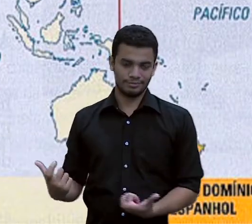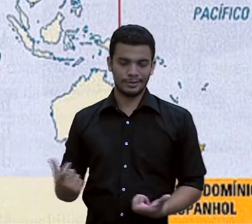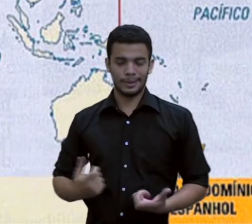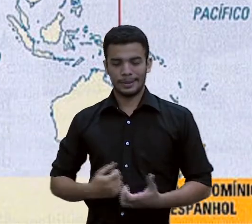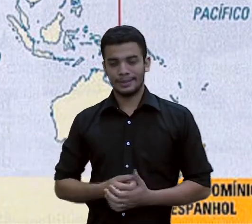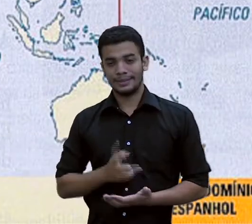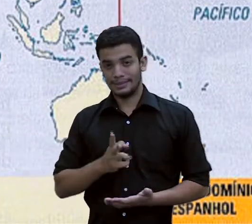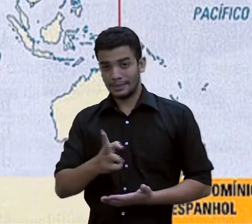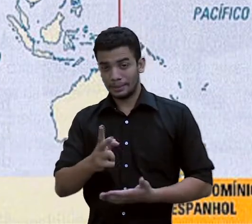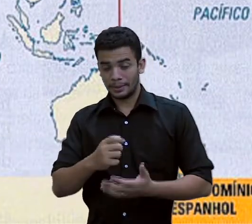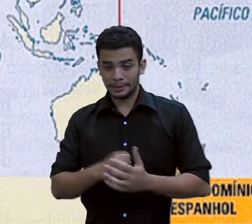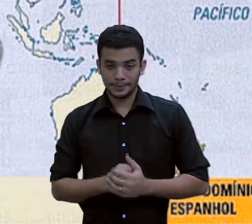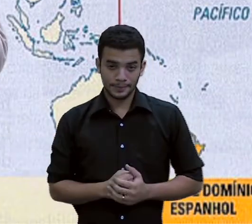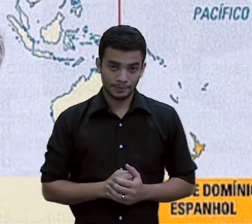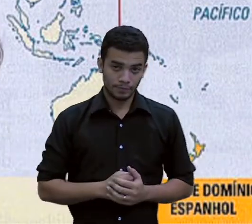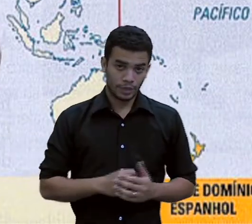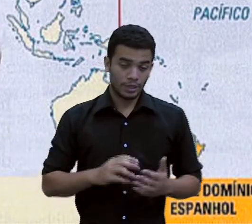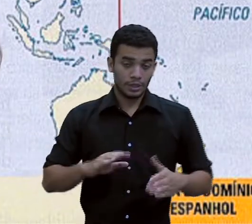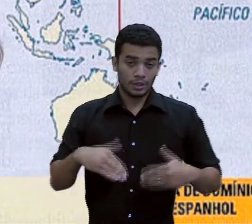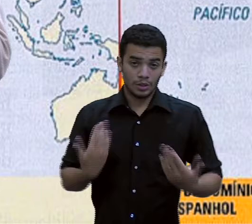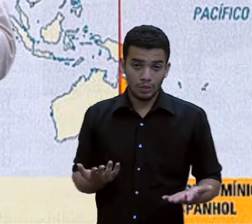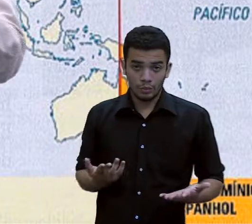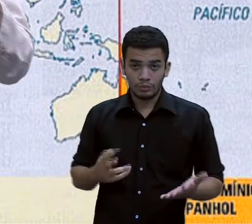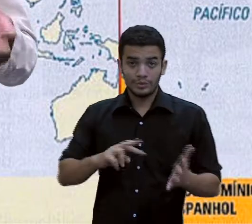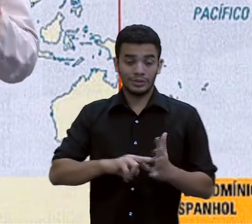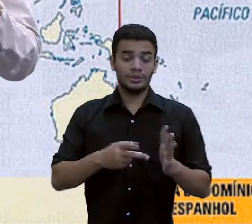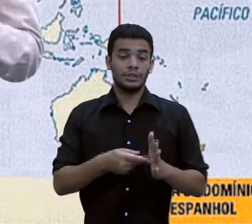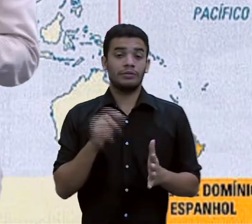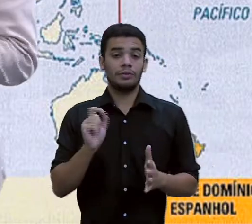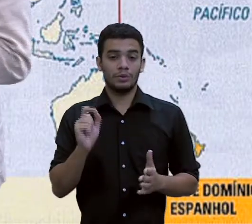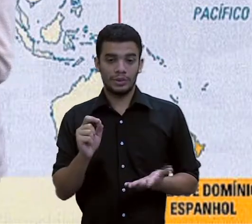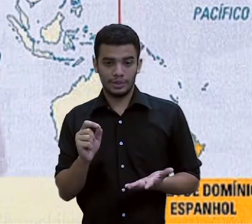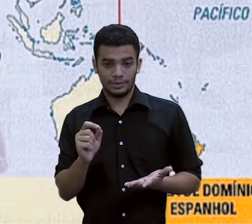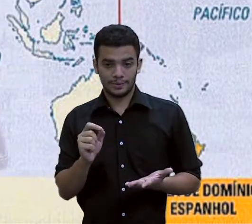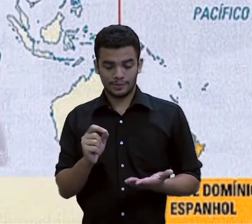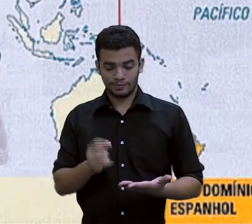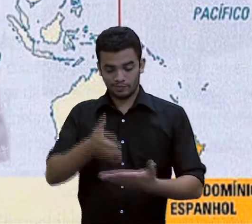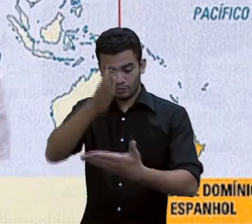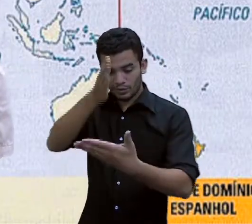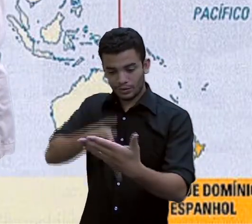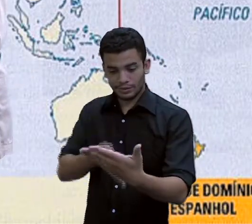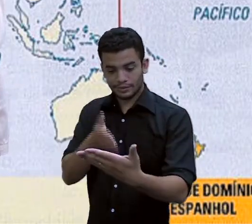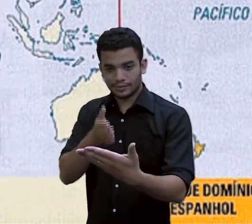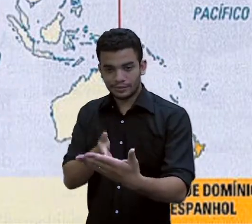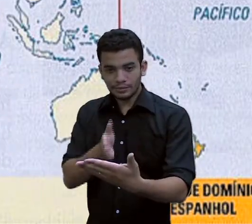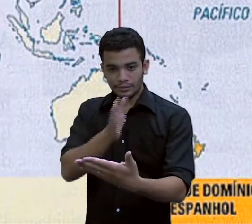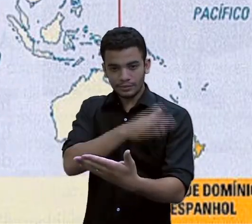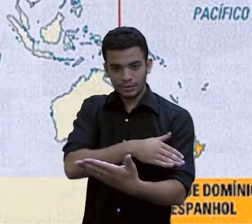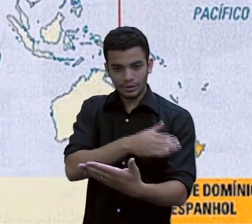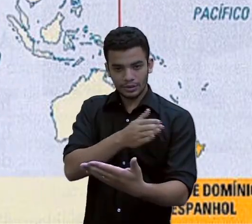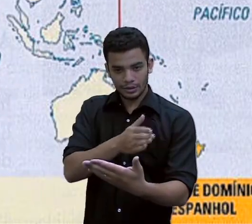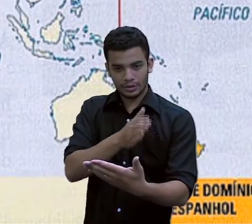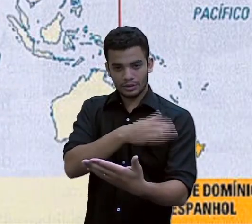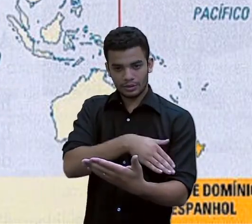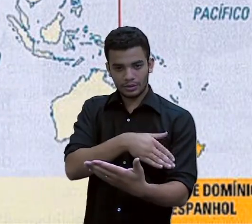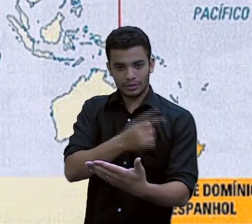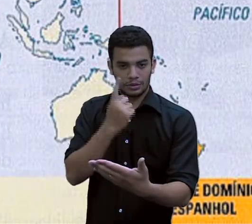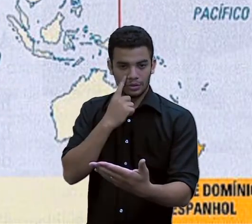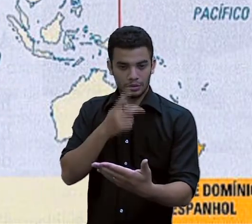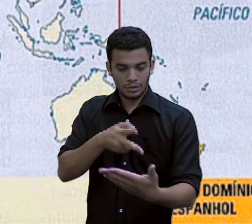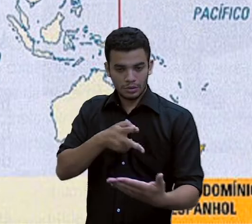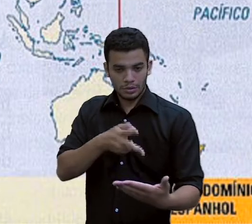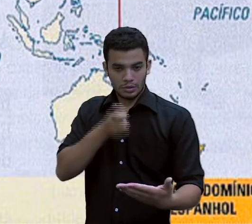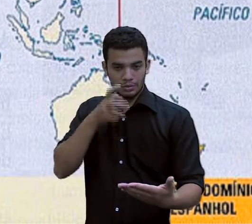de séculos. Então, eles não tinham essa extensão exata. Então, por isso que essa região aqui, onde está a lupa, onde